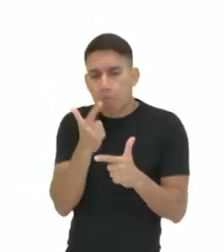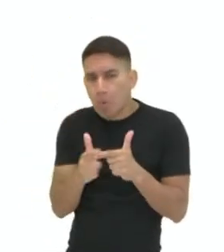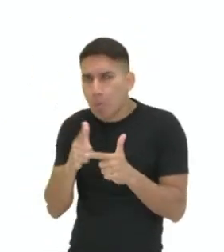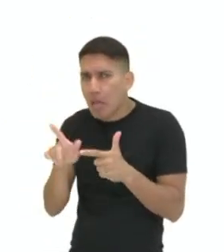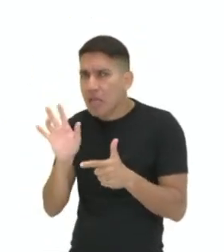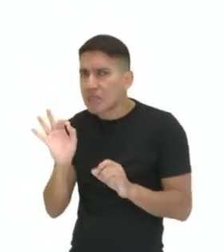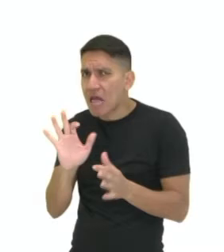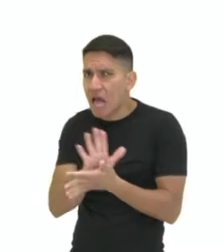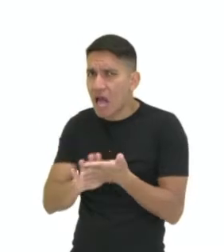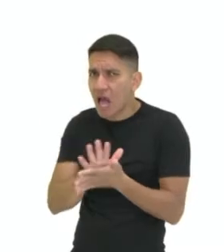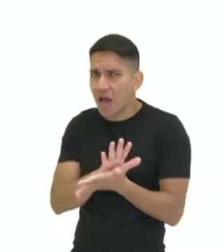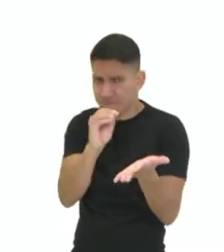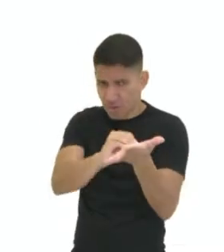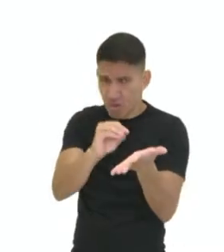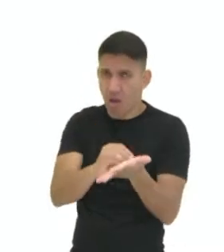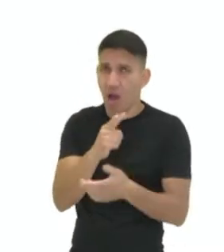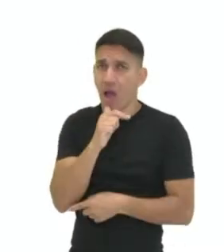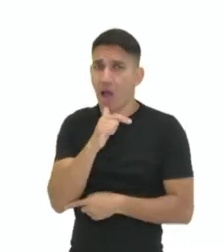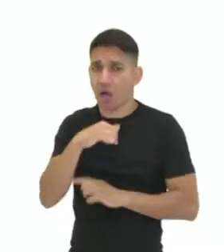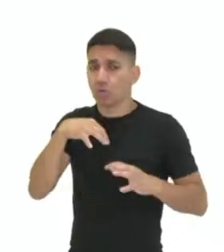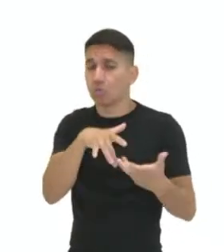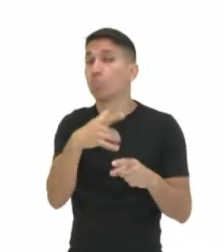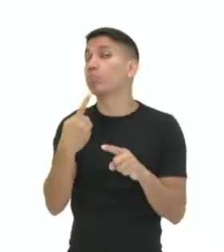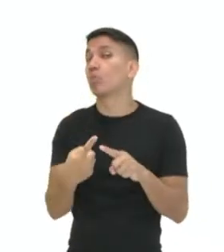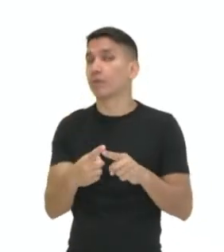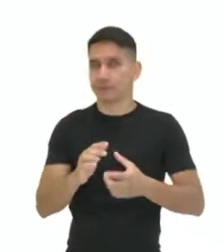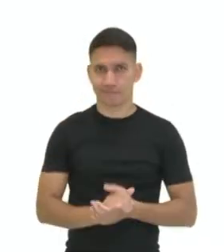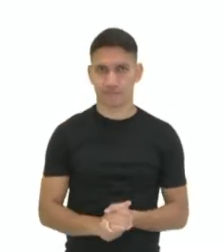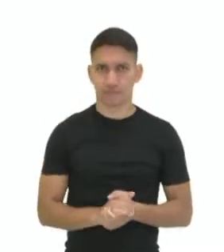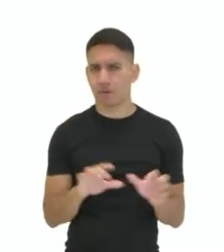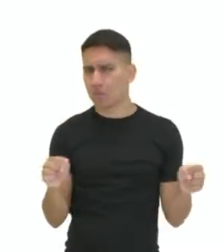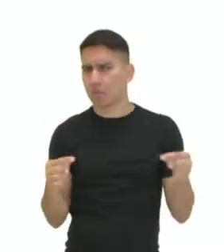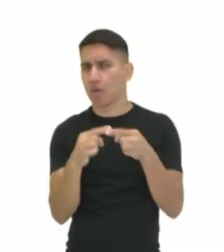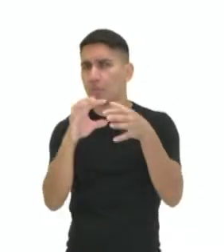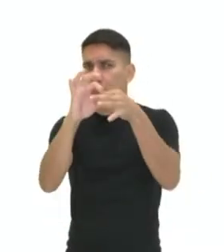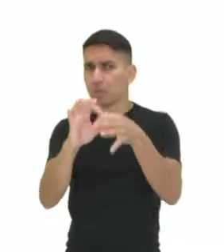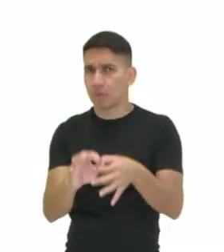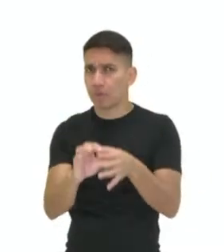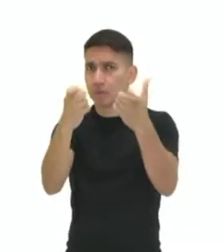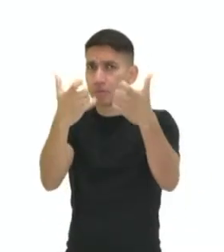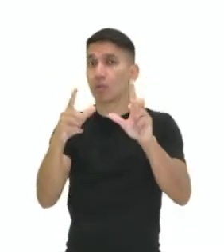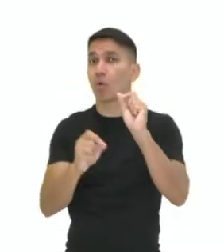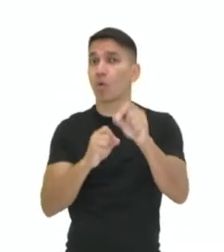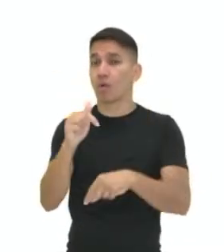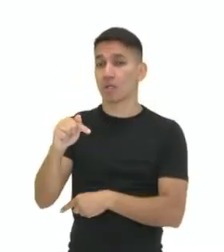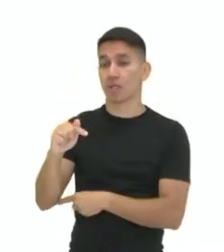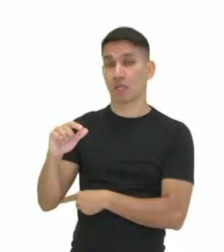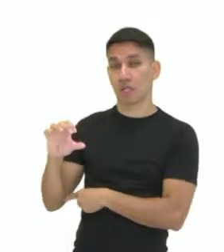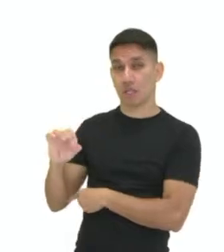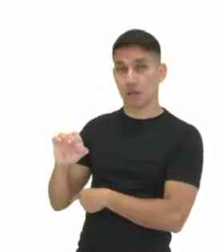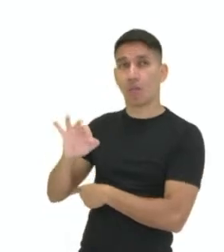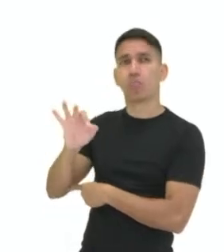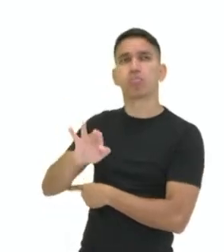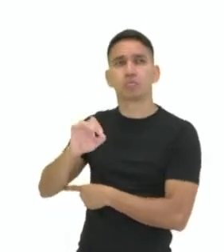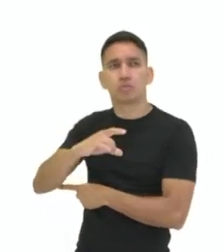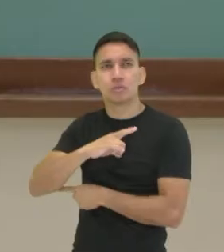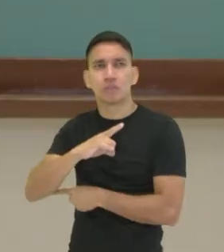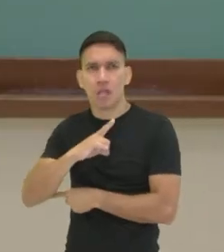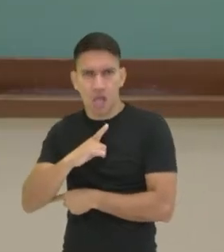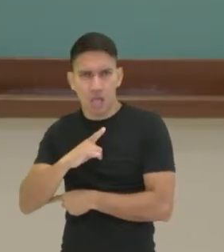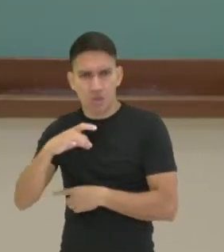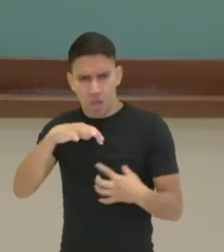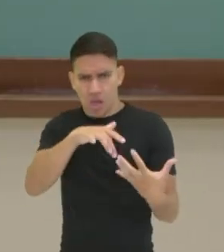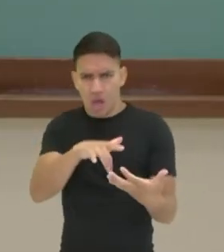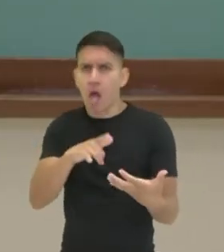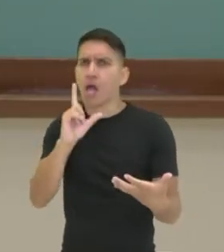água potável no mundo. Por quê? Porque, segundo ele, 70% da superfície do nosso planeta é coberta por água. Bom, se